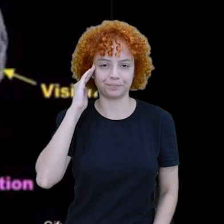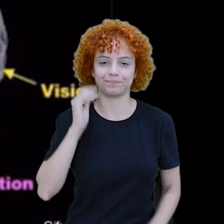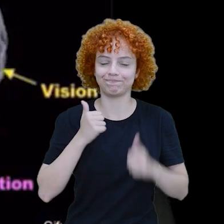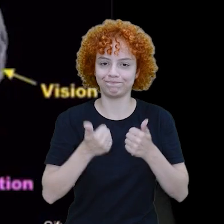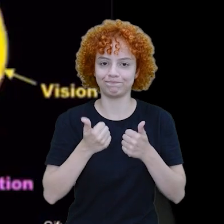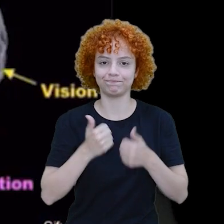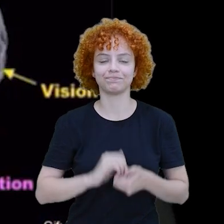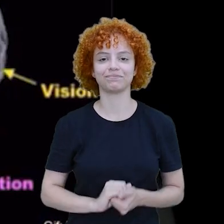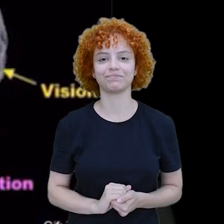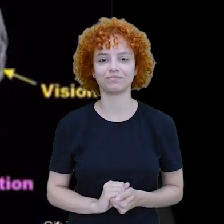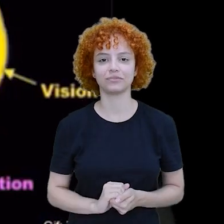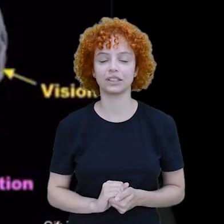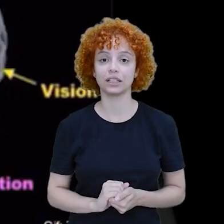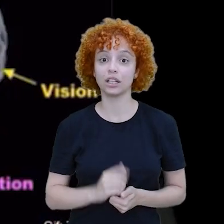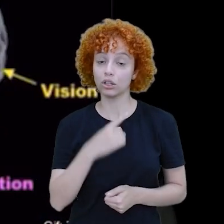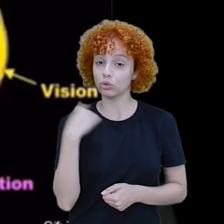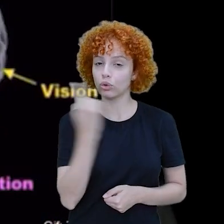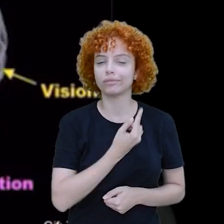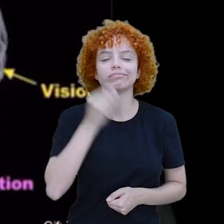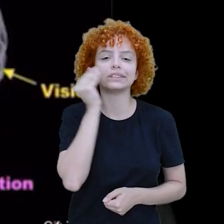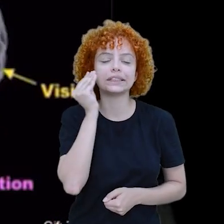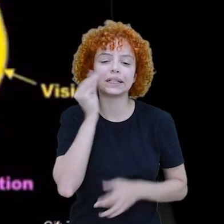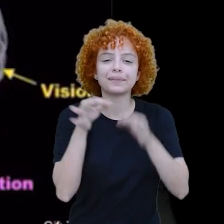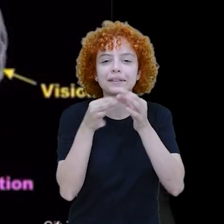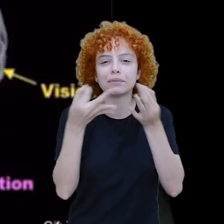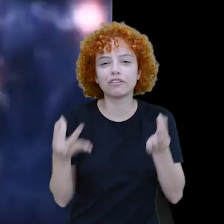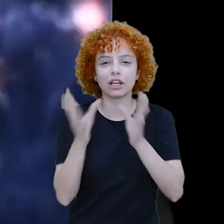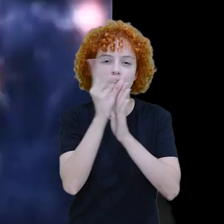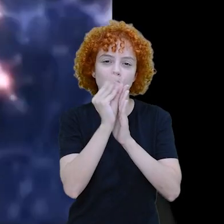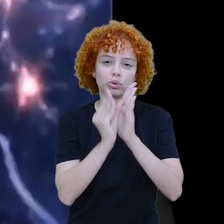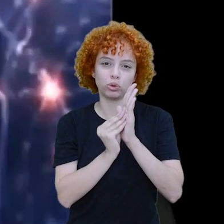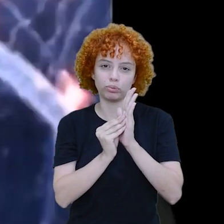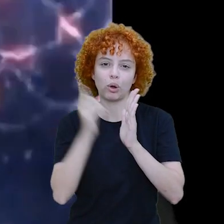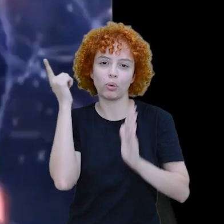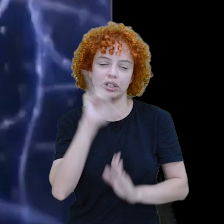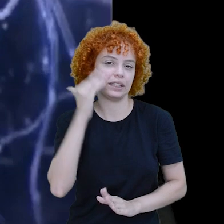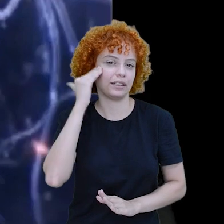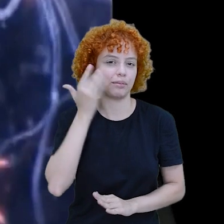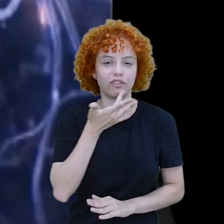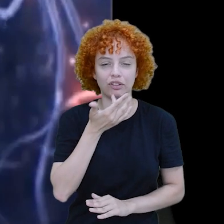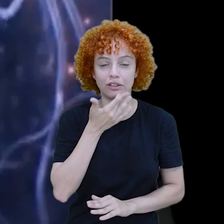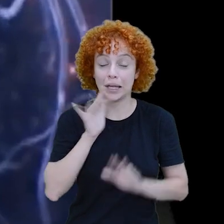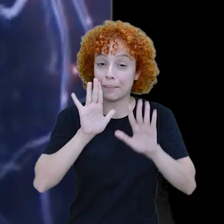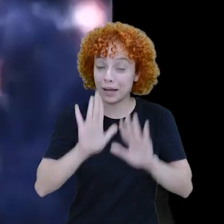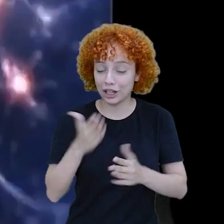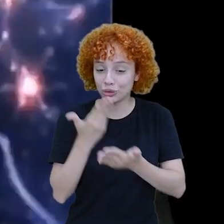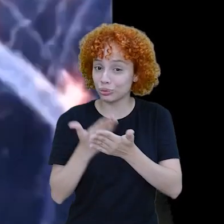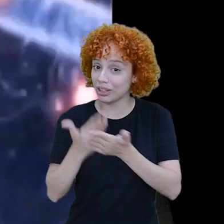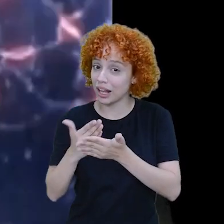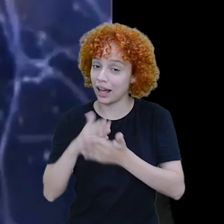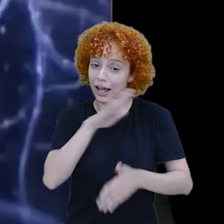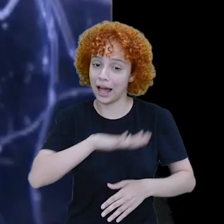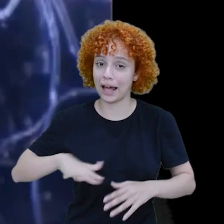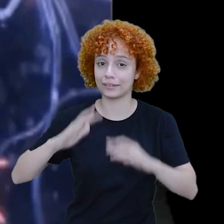Tentamos simplificar ao máximo esse conteúdo para melhor compreendermos, mas estudar o cérebro não é nada simples